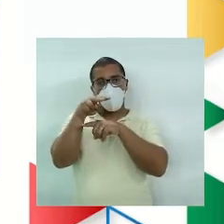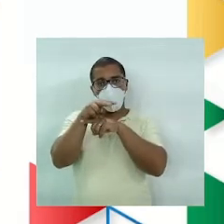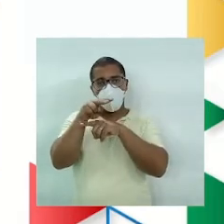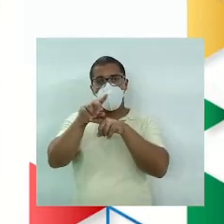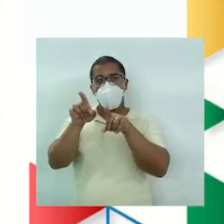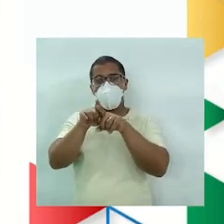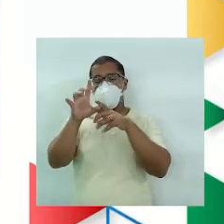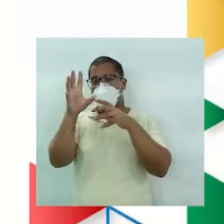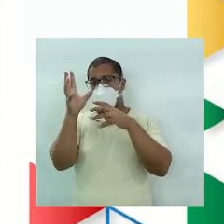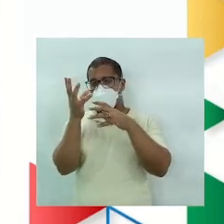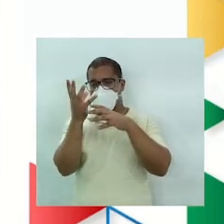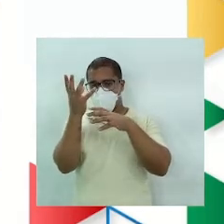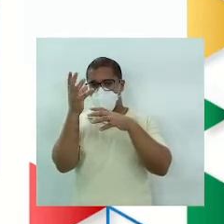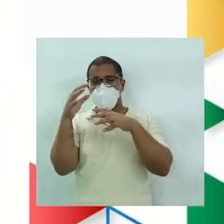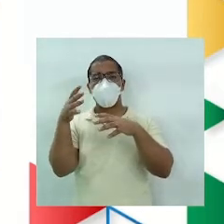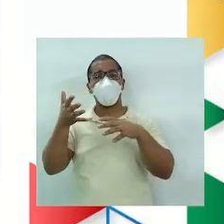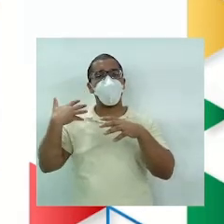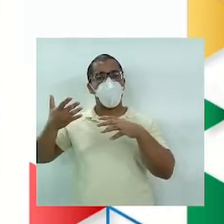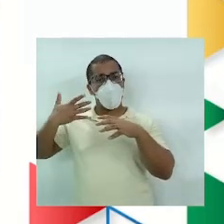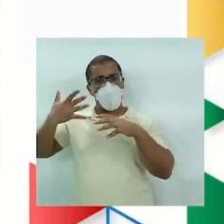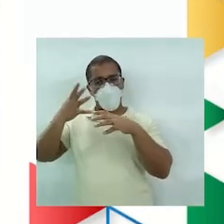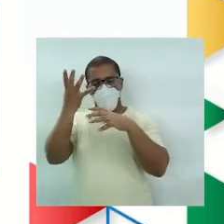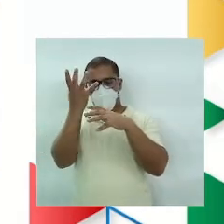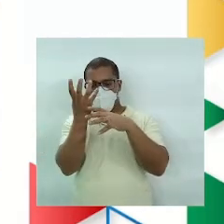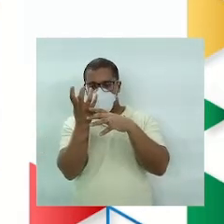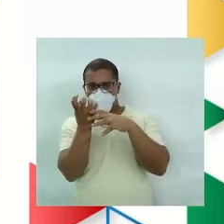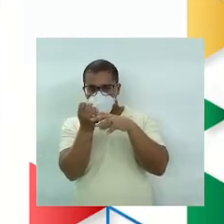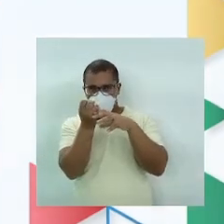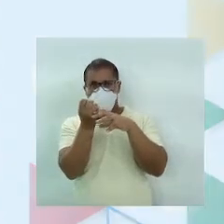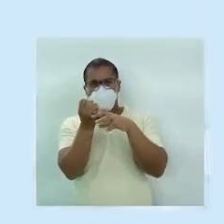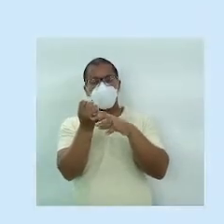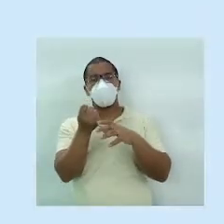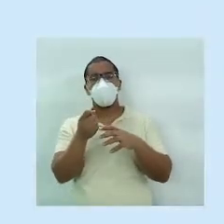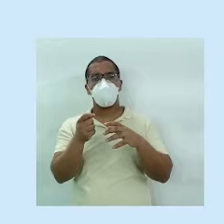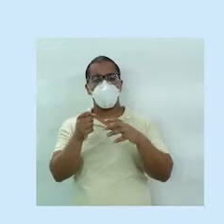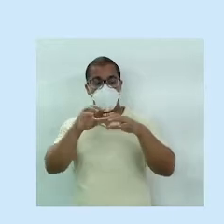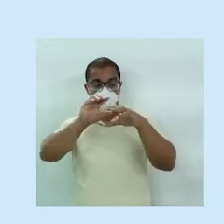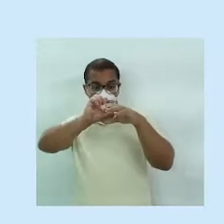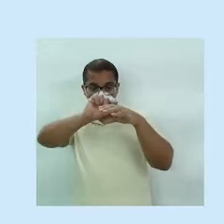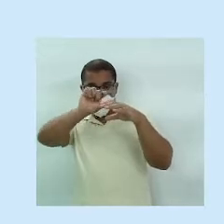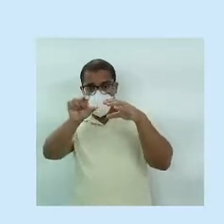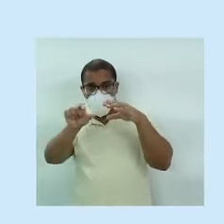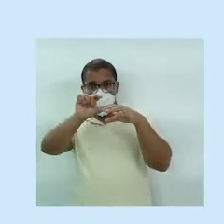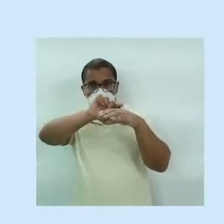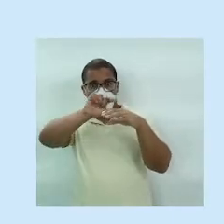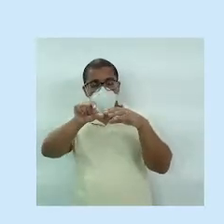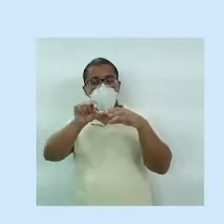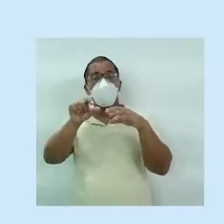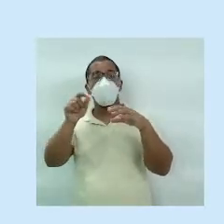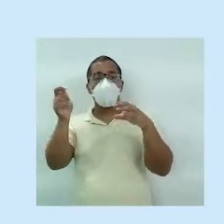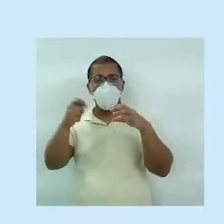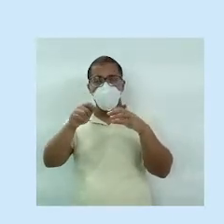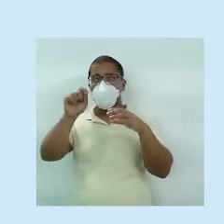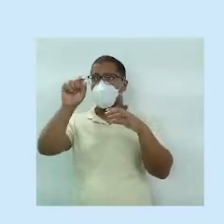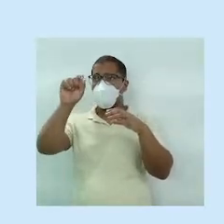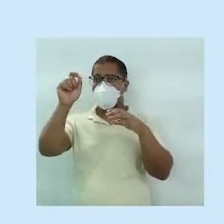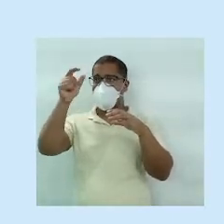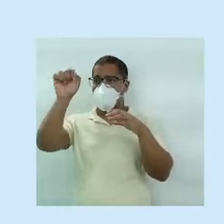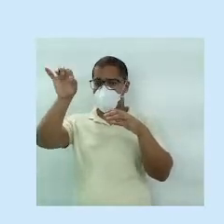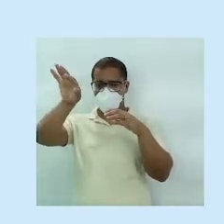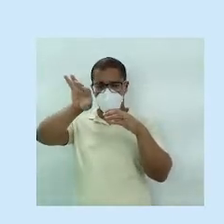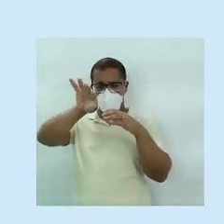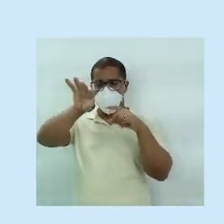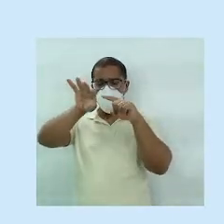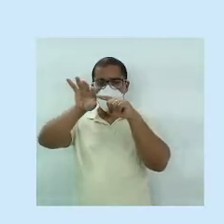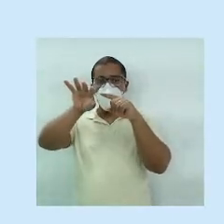absorção de calor. Então, essa camada da atmosfera ela faz com que os raios passem, há uma filtração deles,